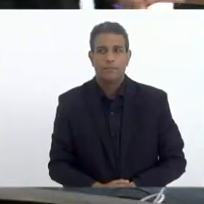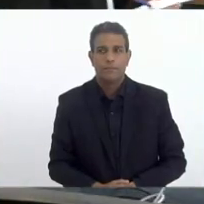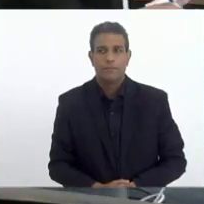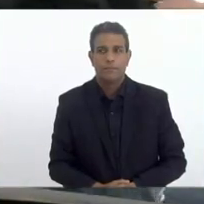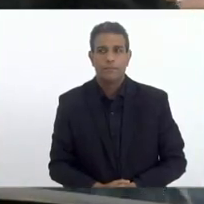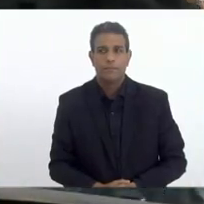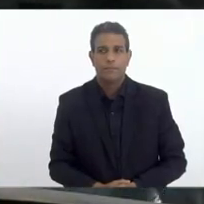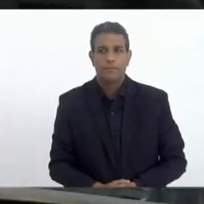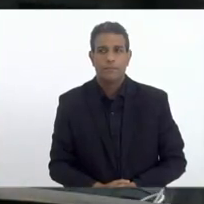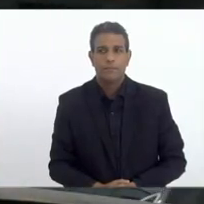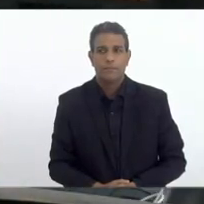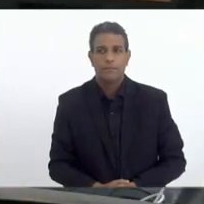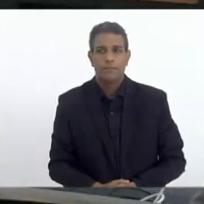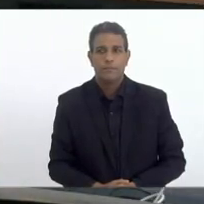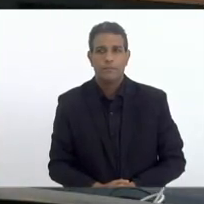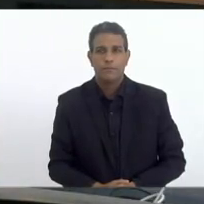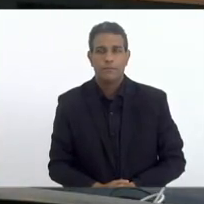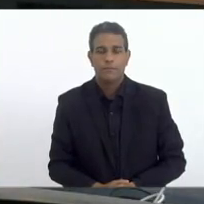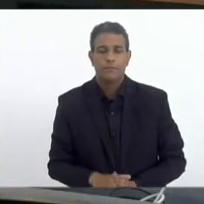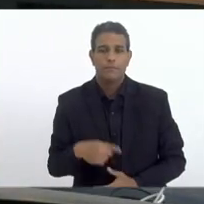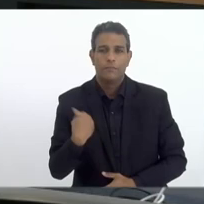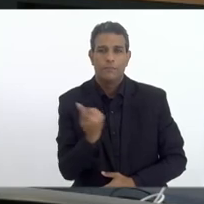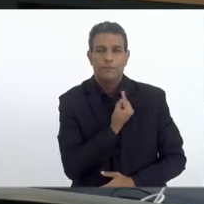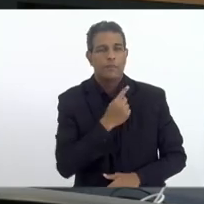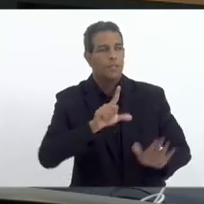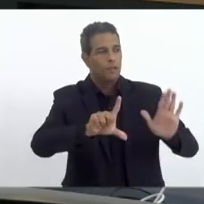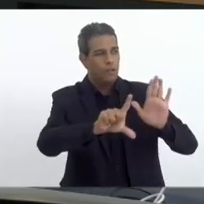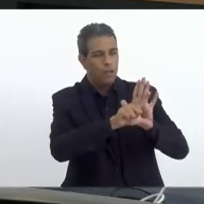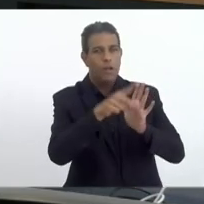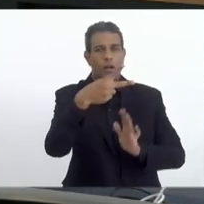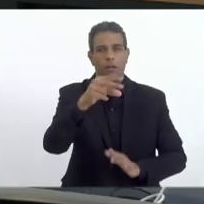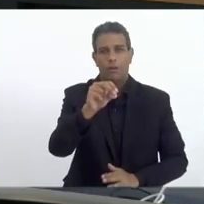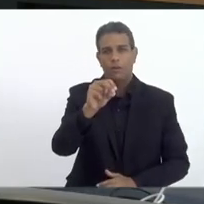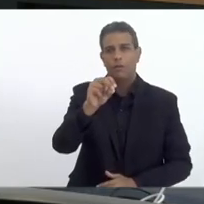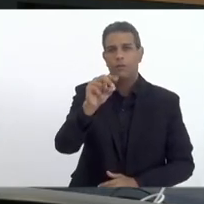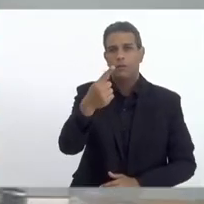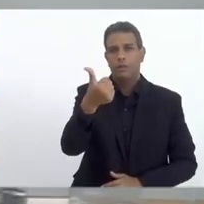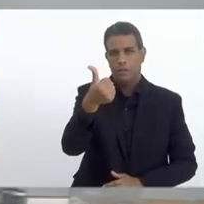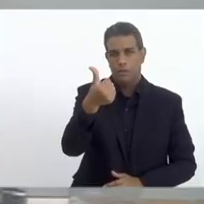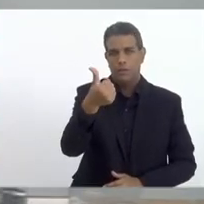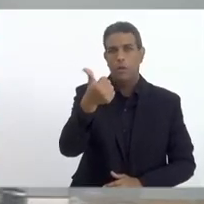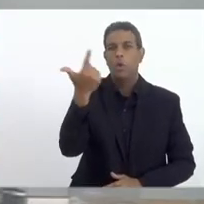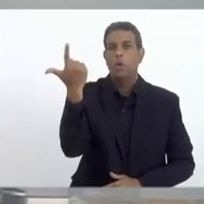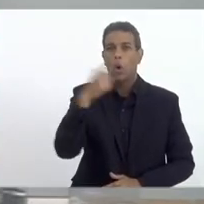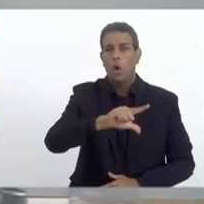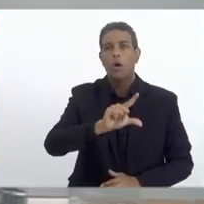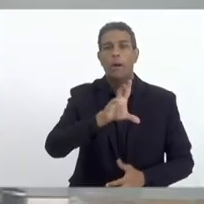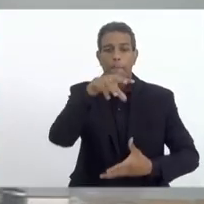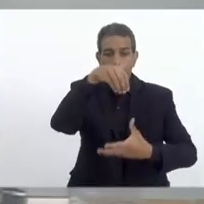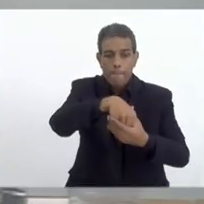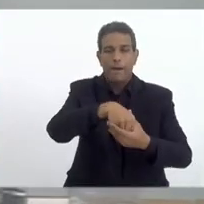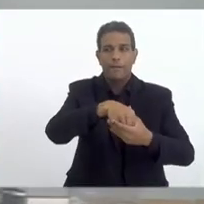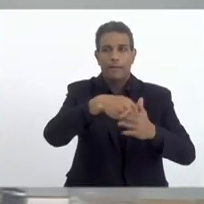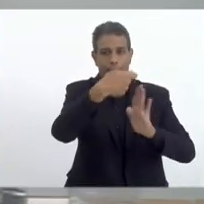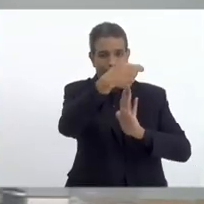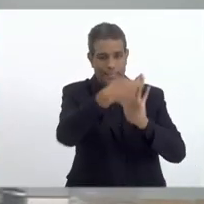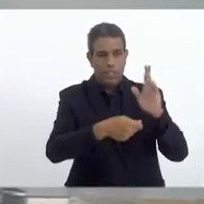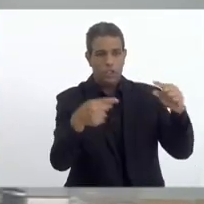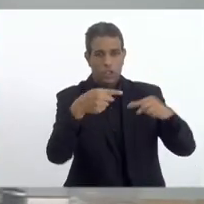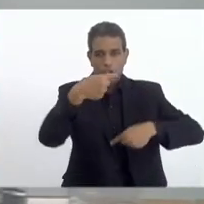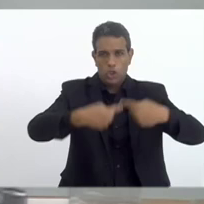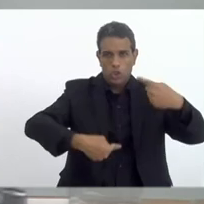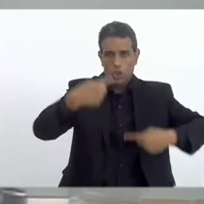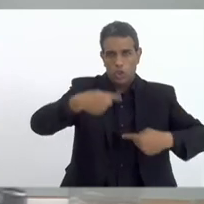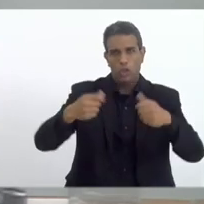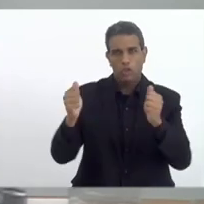A gente está nesse empenho. Tem uma lei de minha autoria de 2019 que suspende a validade, embora já tivesse no texto, discutisse muito